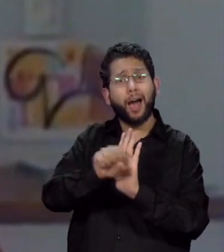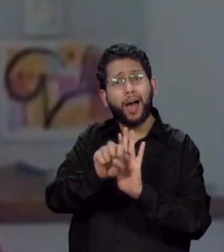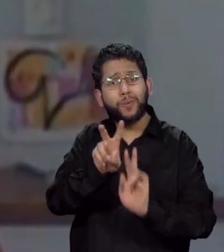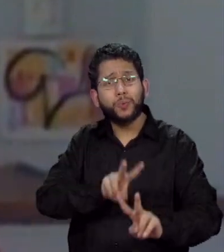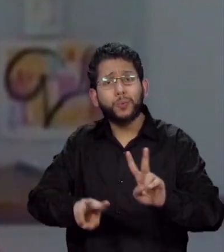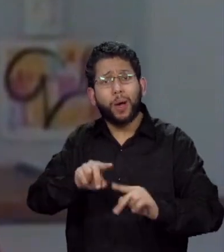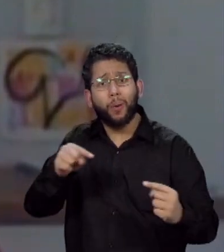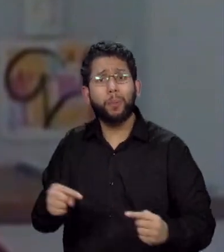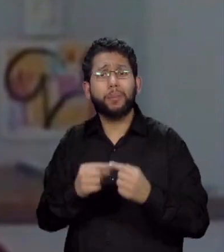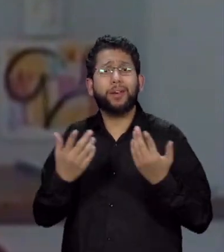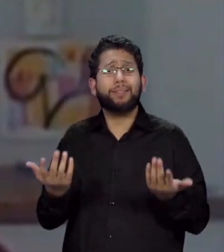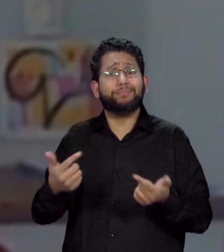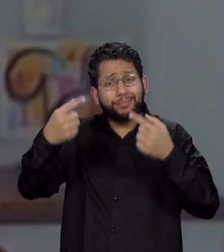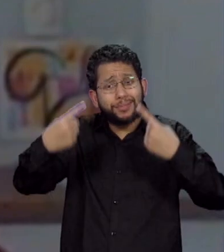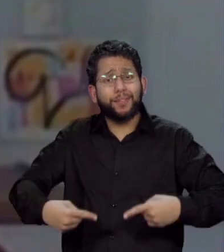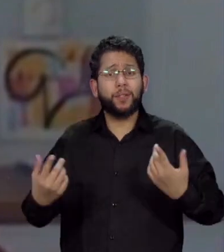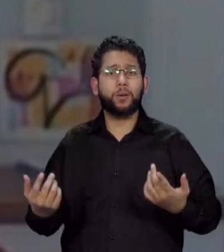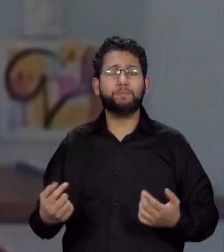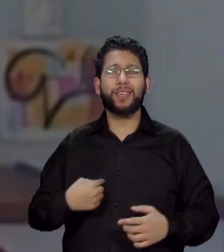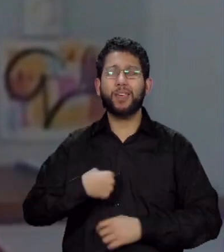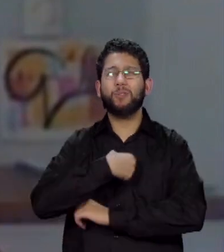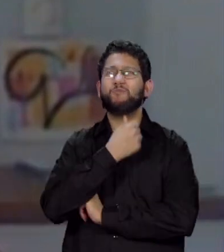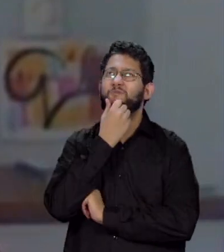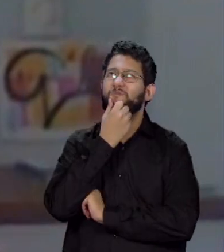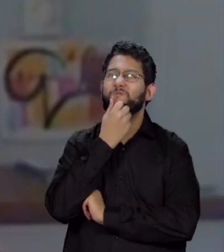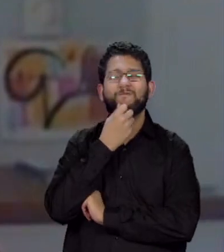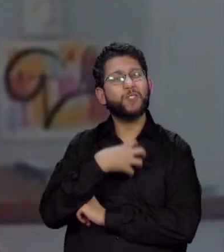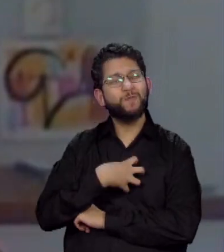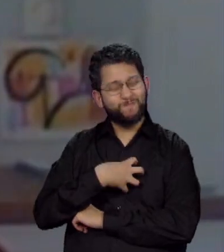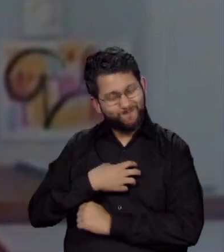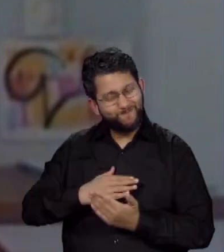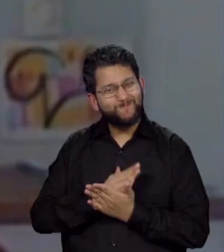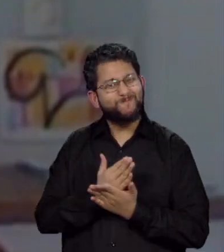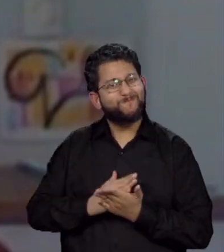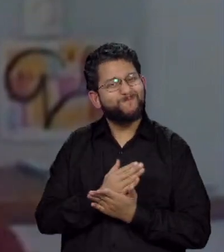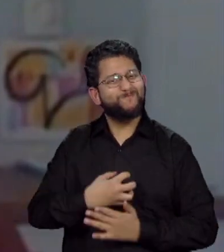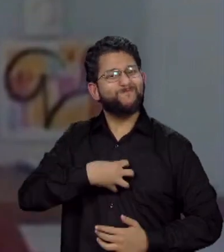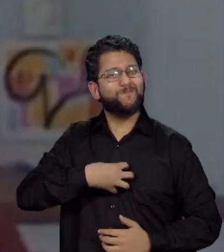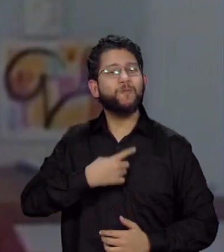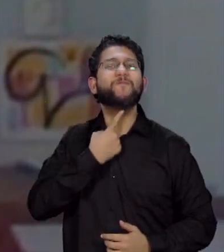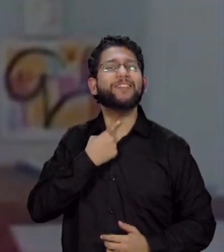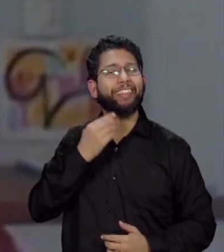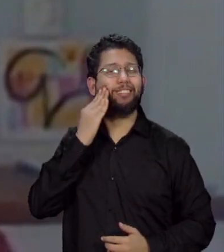E eu quis entender melhor isso, né? E para entender melhor isso, eu